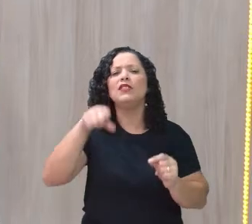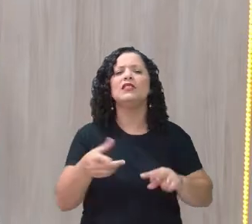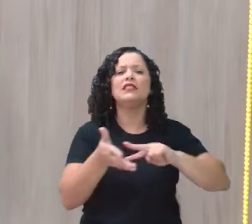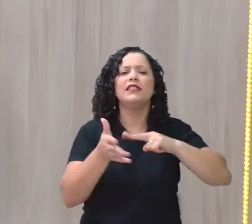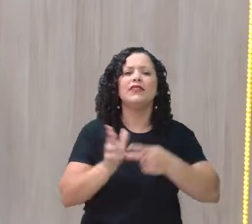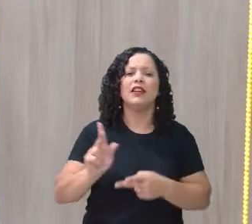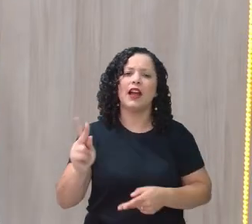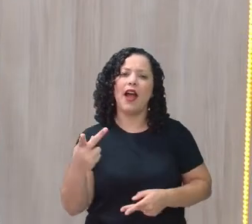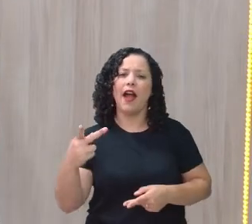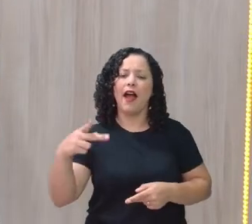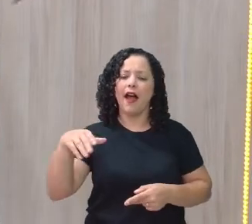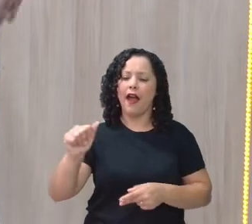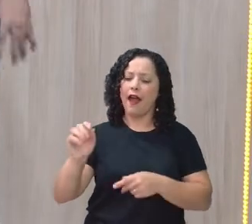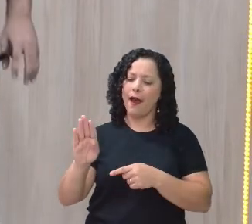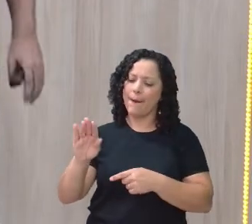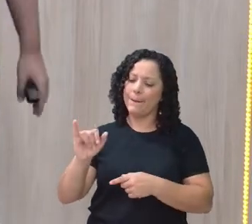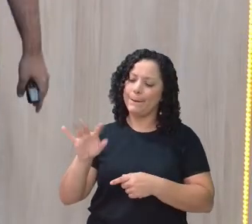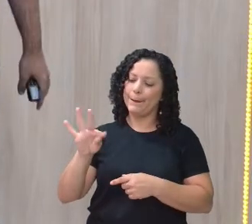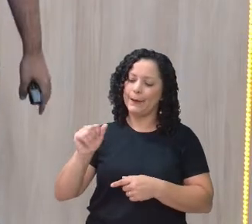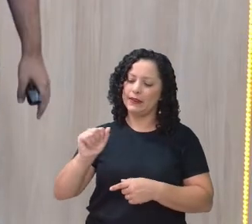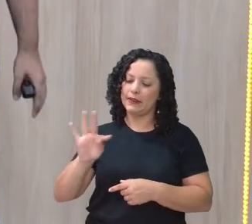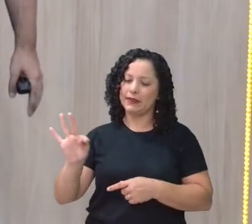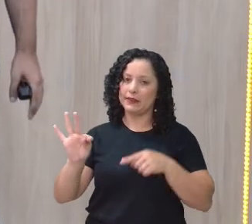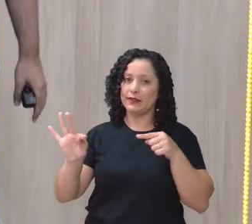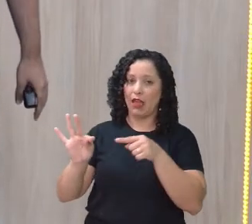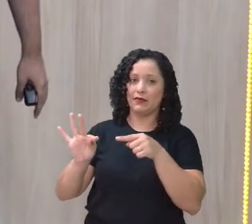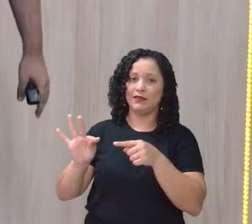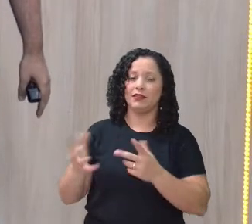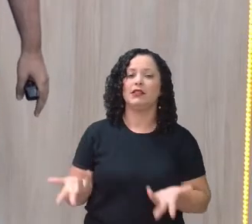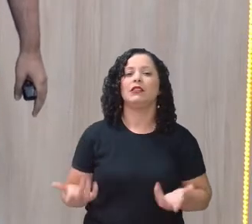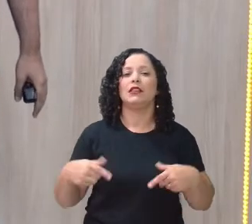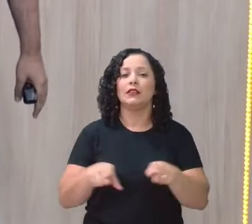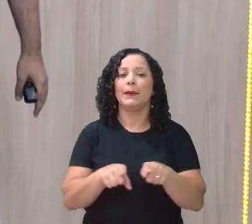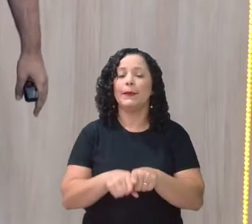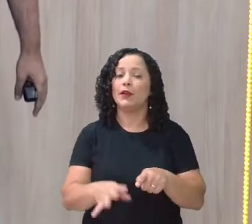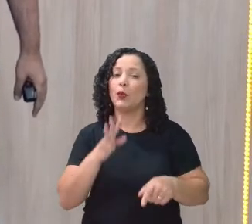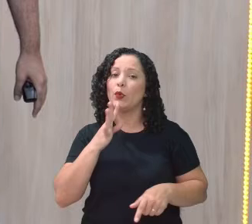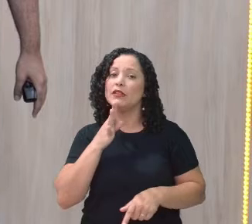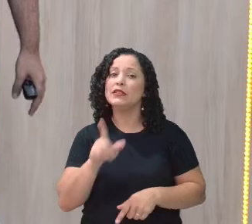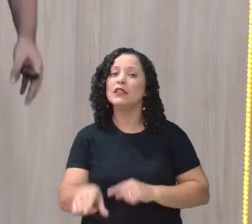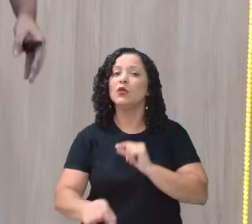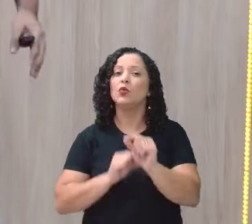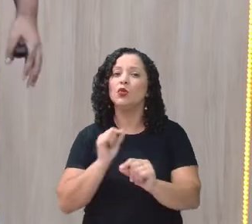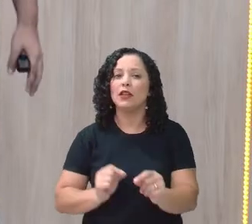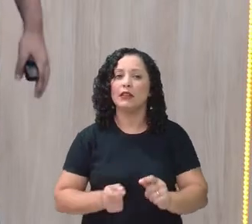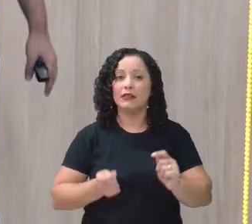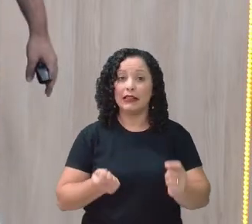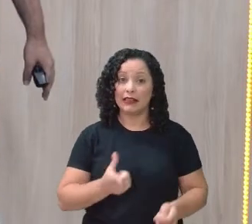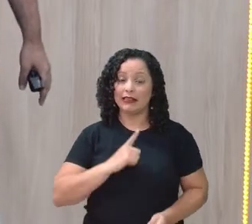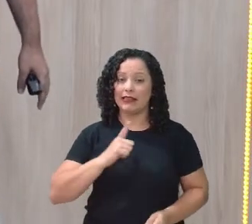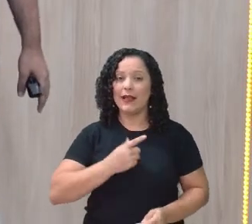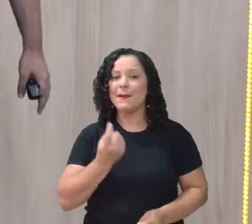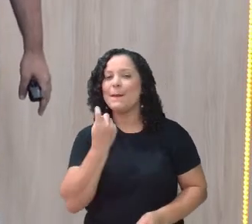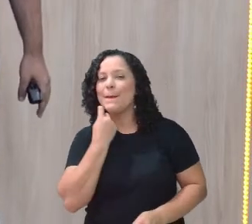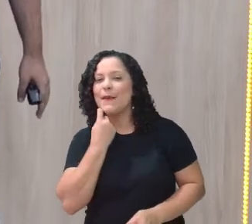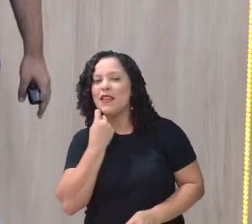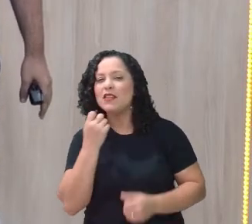não respeitando nossos animaizinhos, a pesca predatória também é uma questão muito presente, principalmente nos